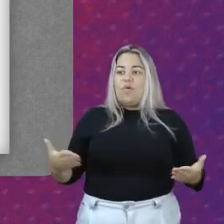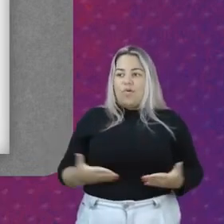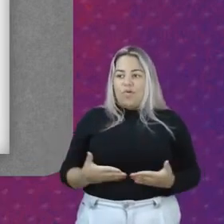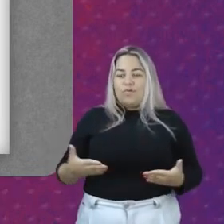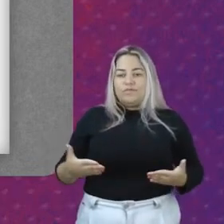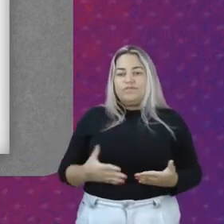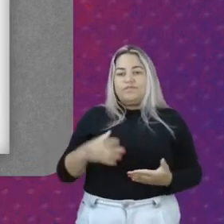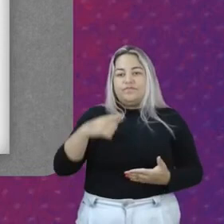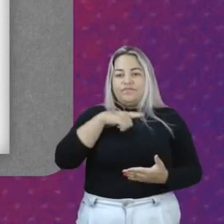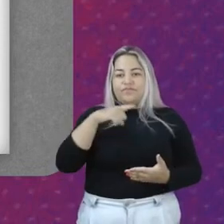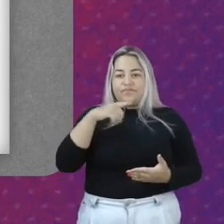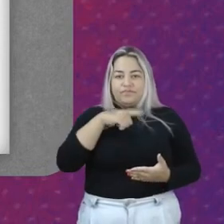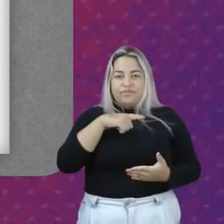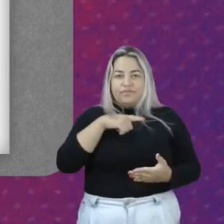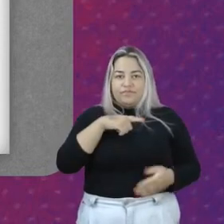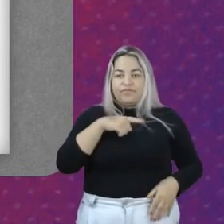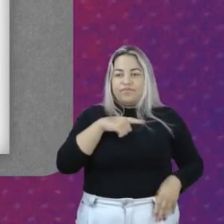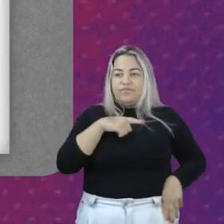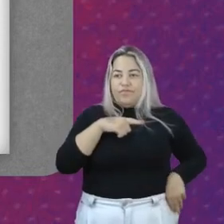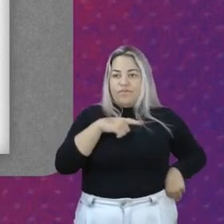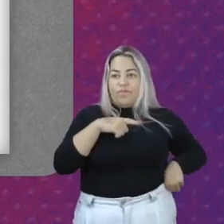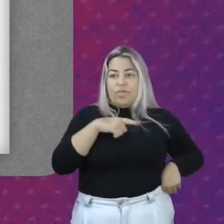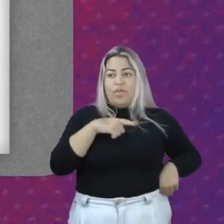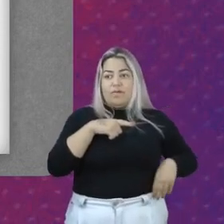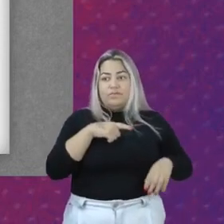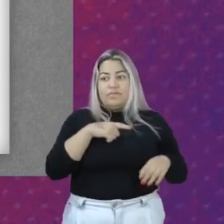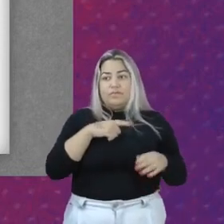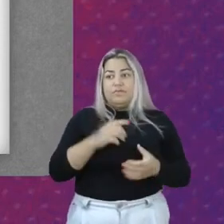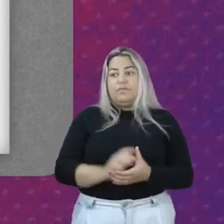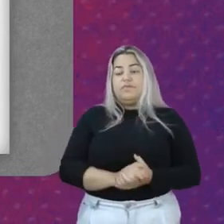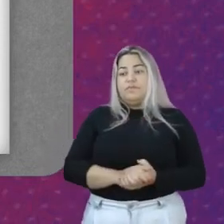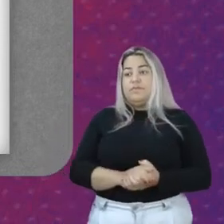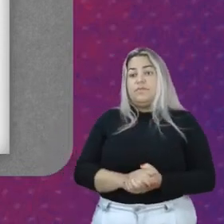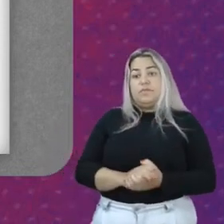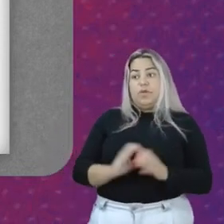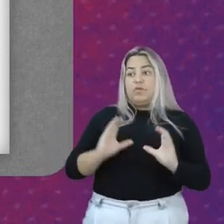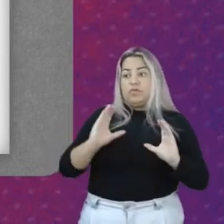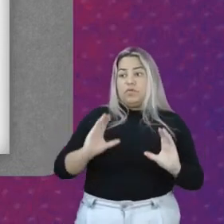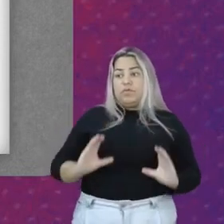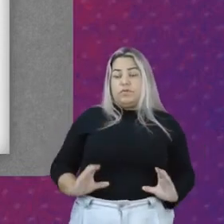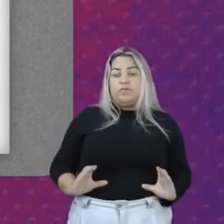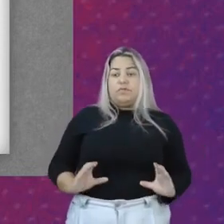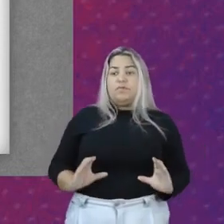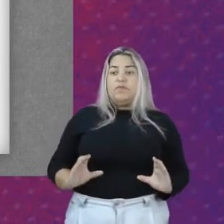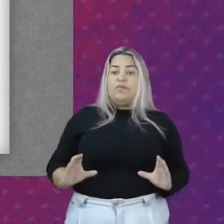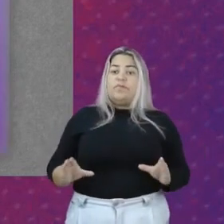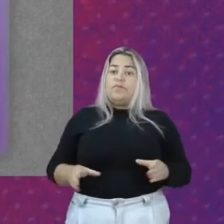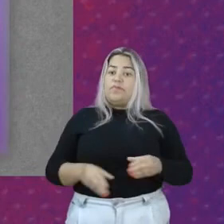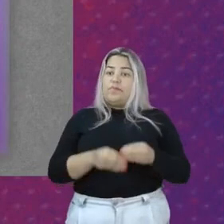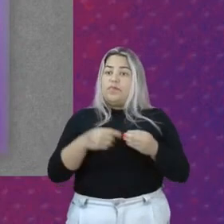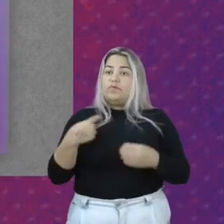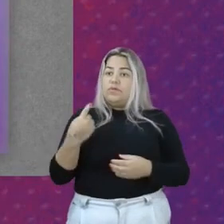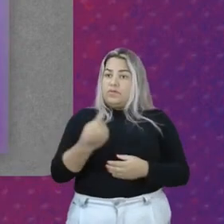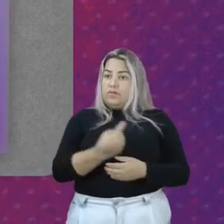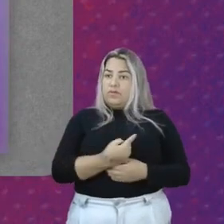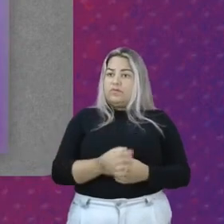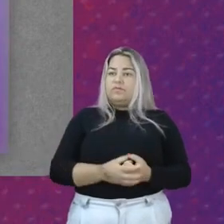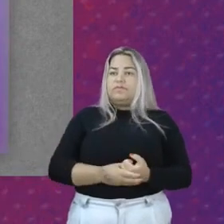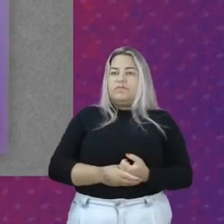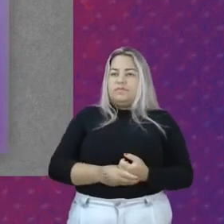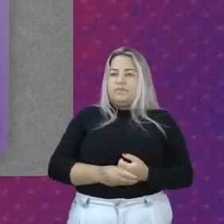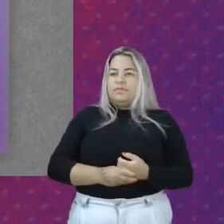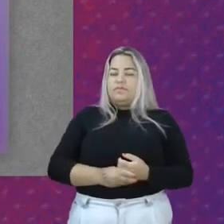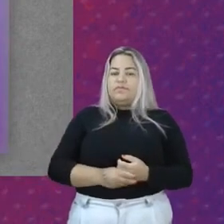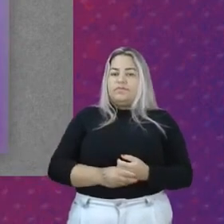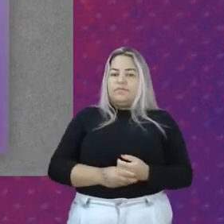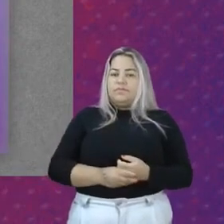colhe fruto, né, desse determinado comportamento que foi imposto a nós. E aí, quando a